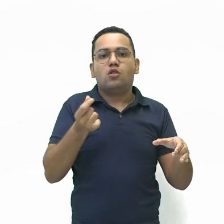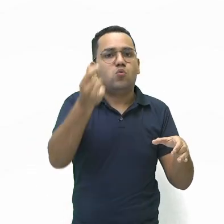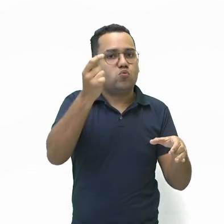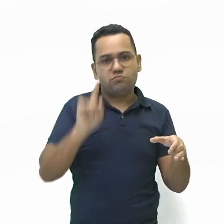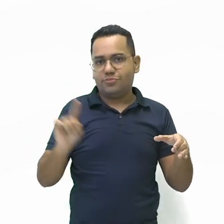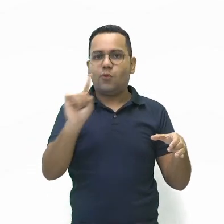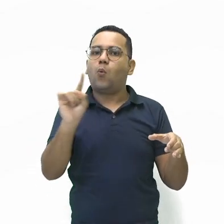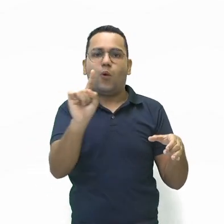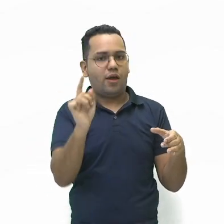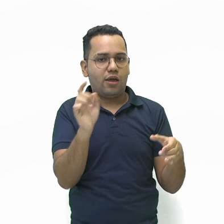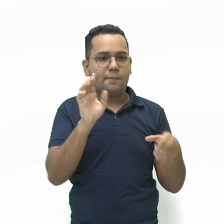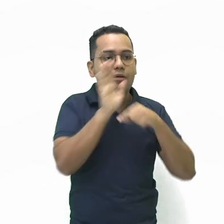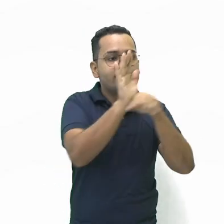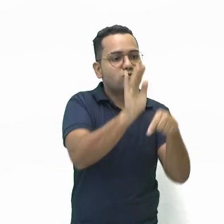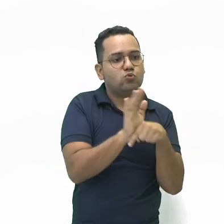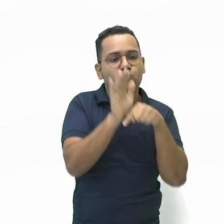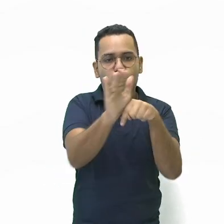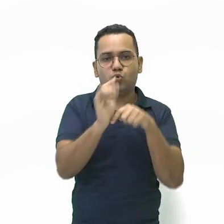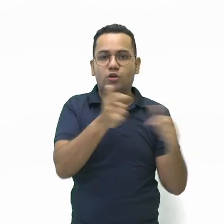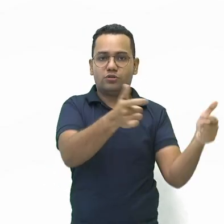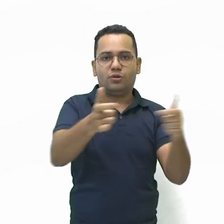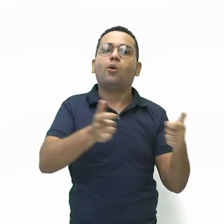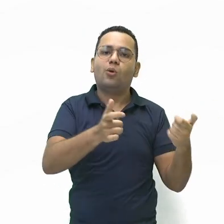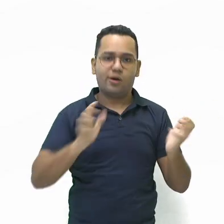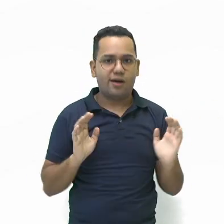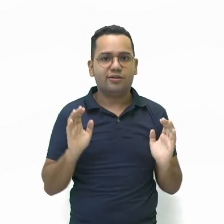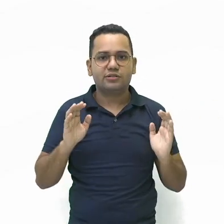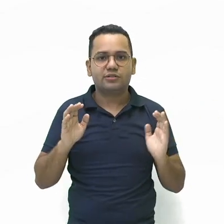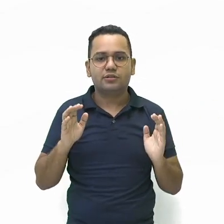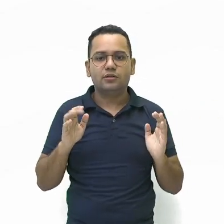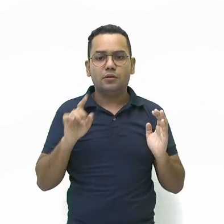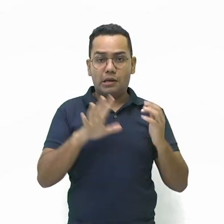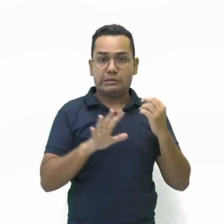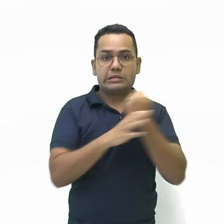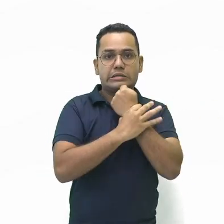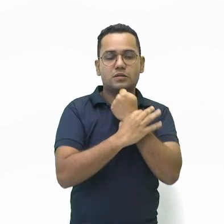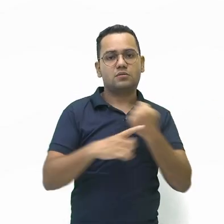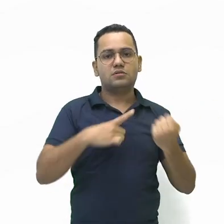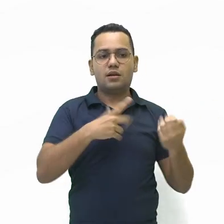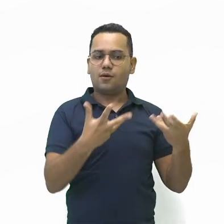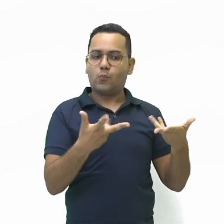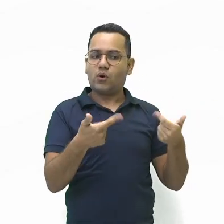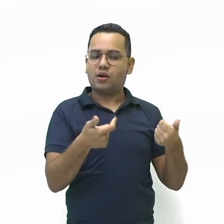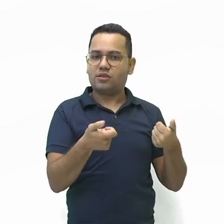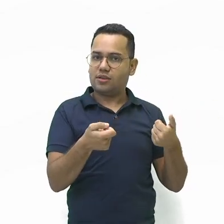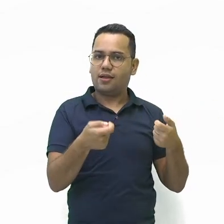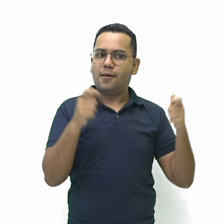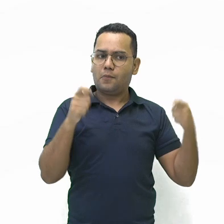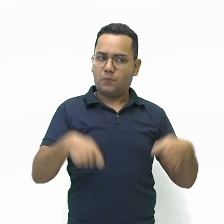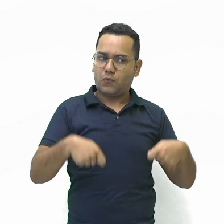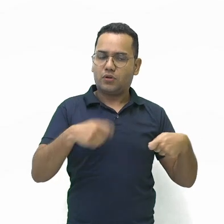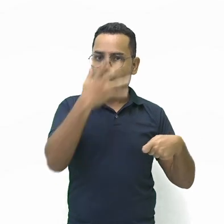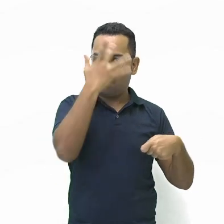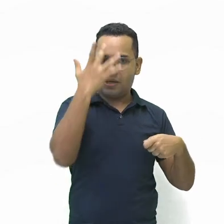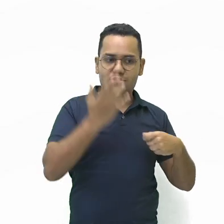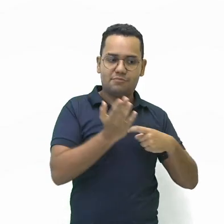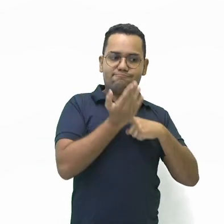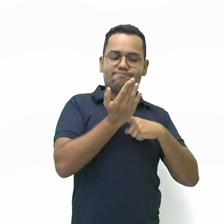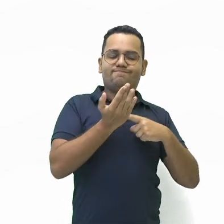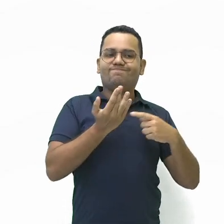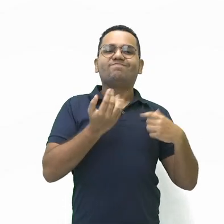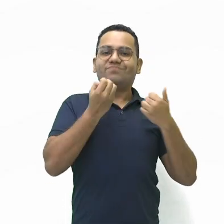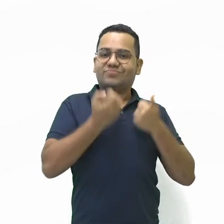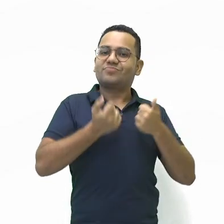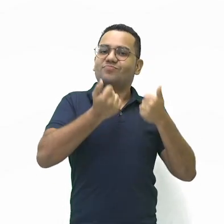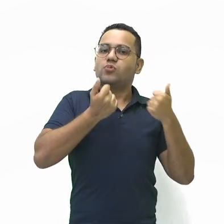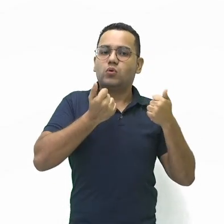questão das cooperativas é muito importante, né? De você ter uma produção que é garantida, que tem qualidade e que vai servir as pessoas que estão ali naquele